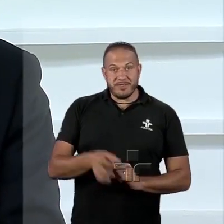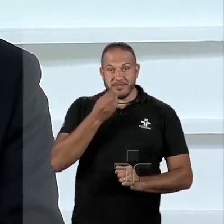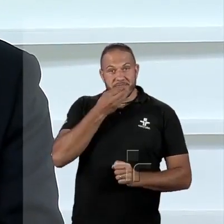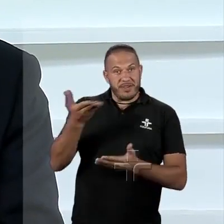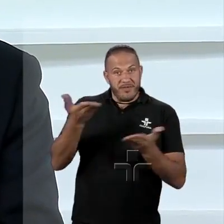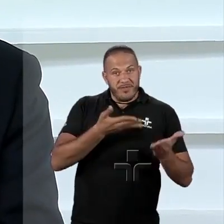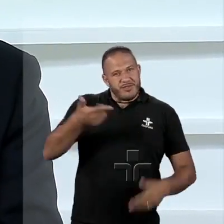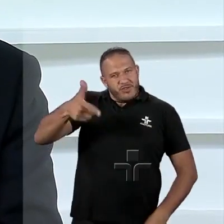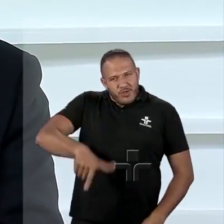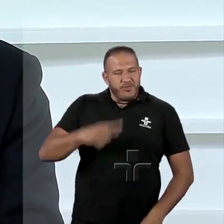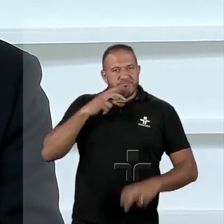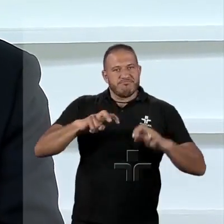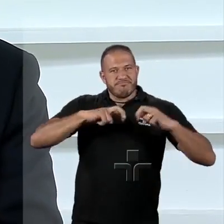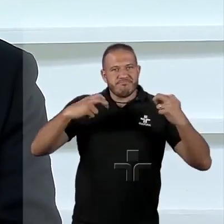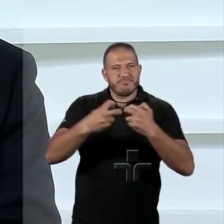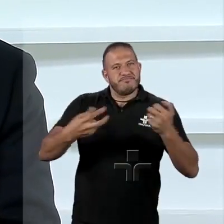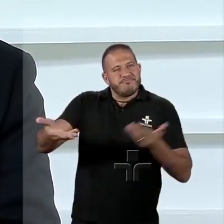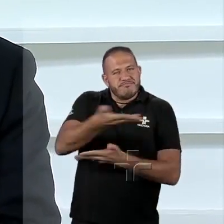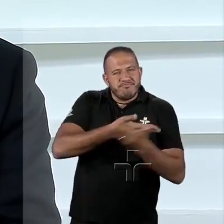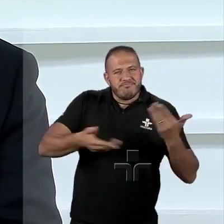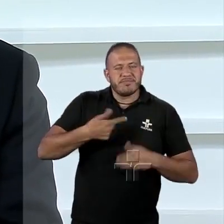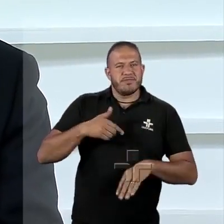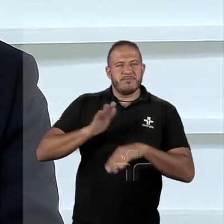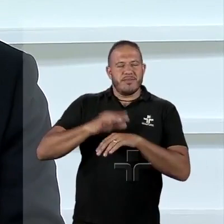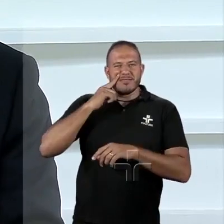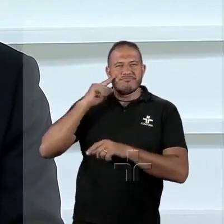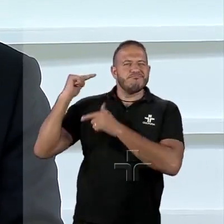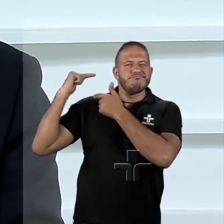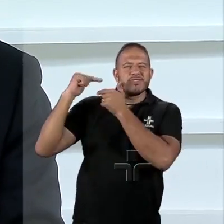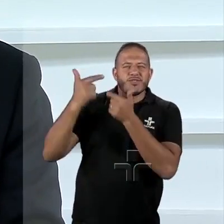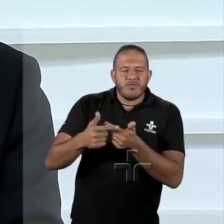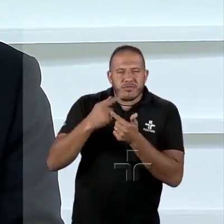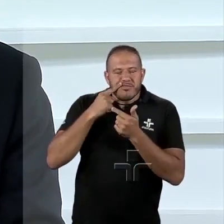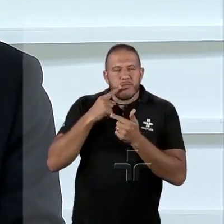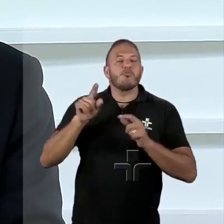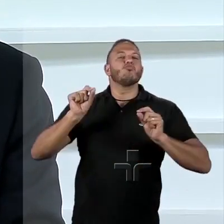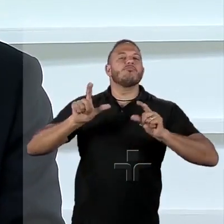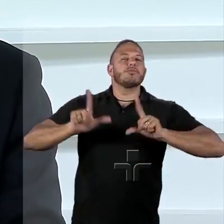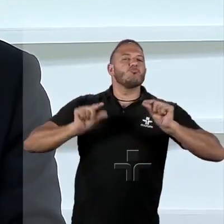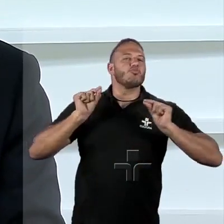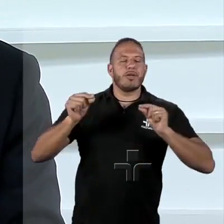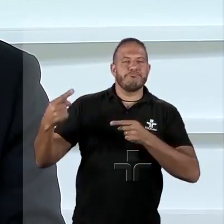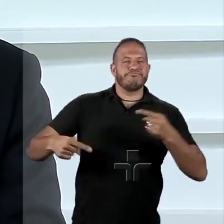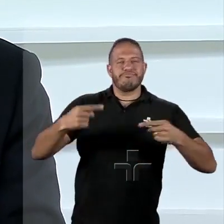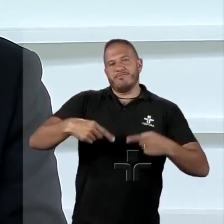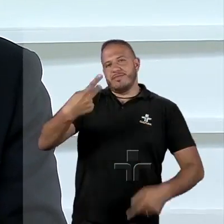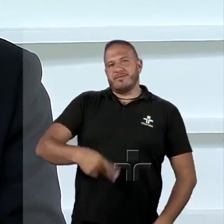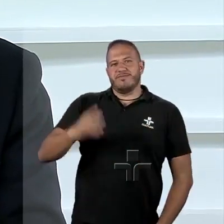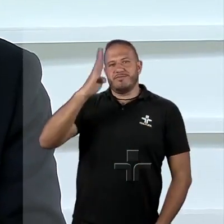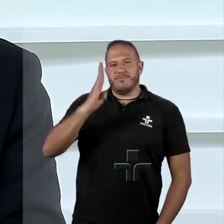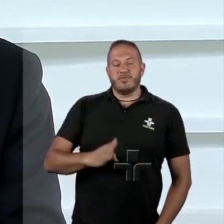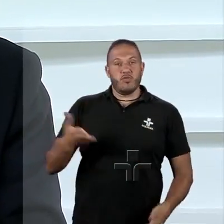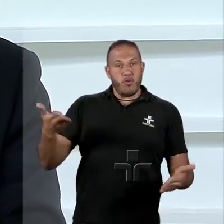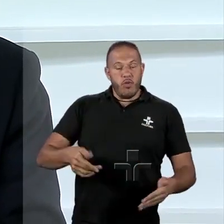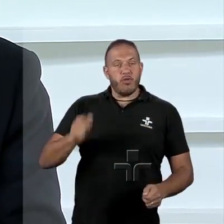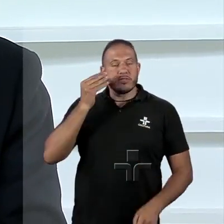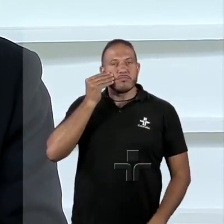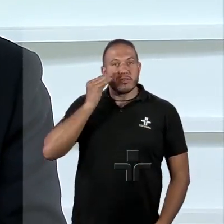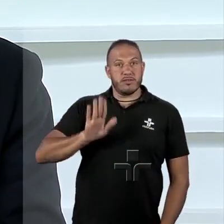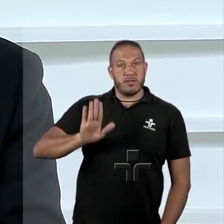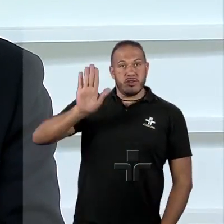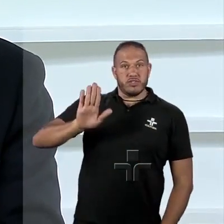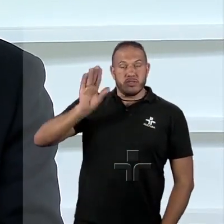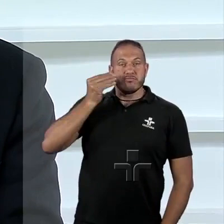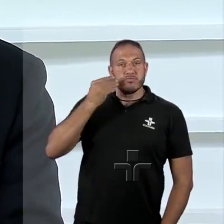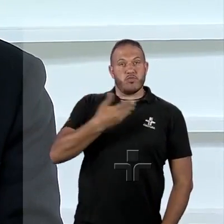Bem-vindos a mais este Roda Viva, o mais tradicional programa de debates da TV brasileira. Hoje estamos com os candidatos